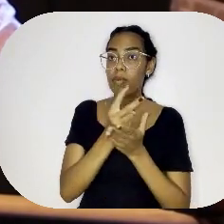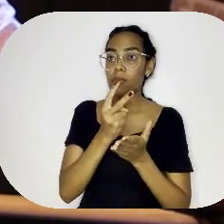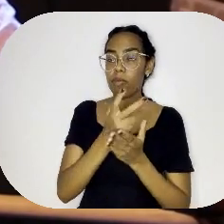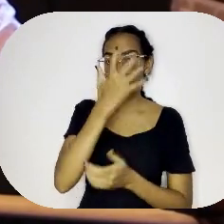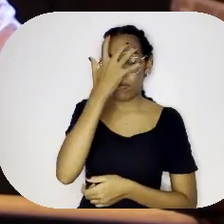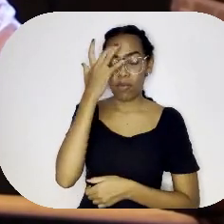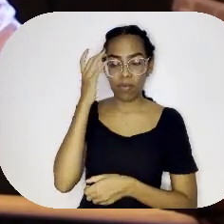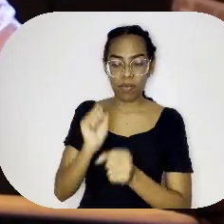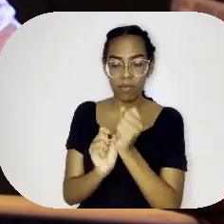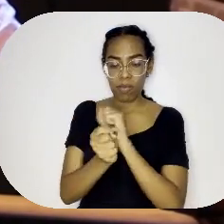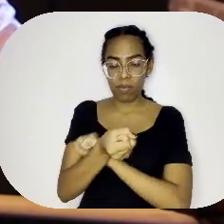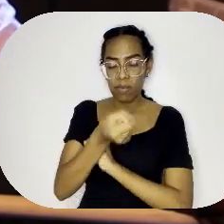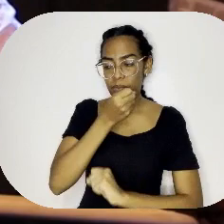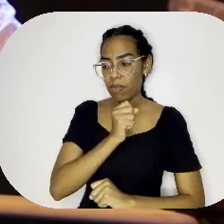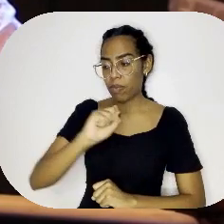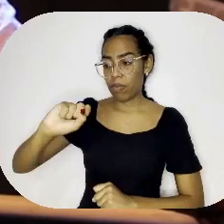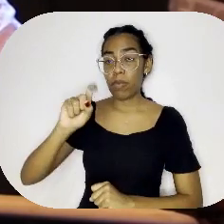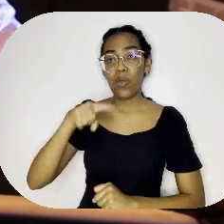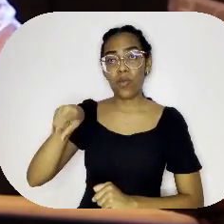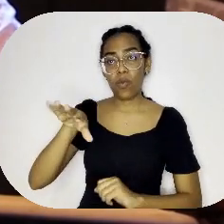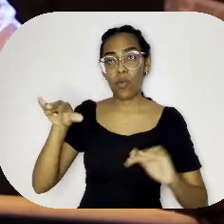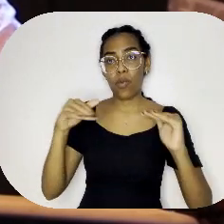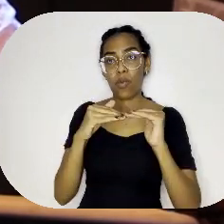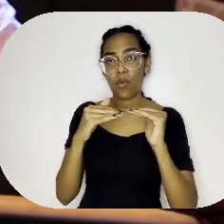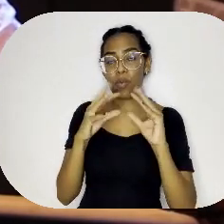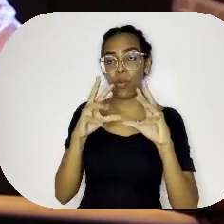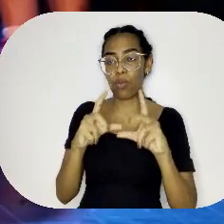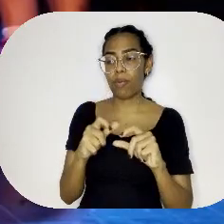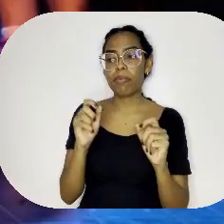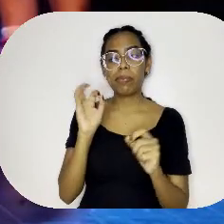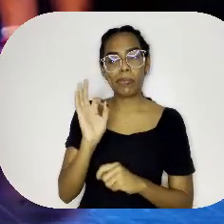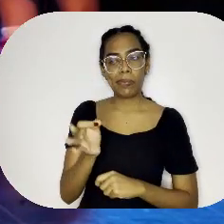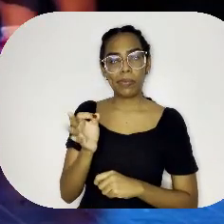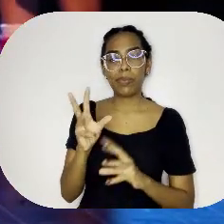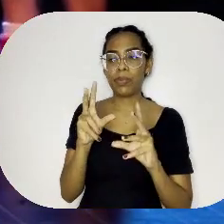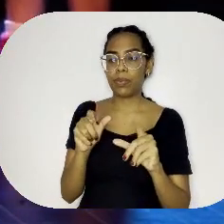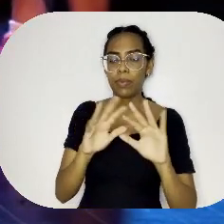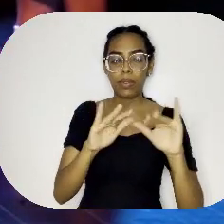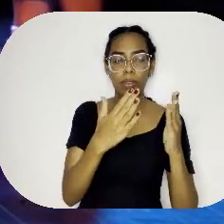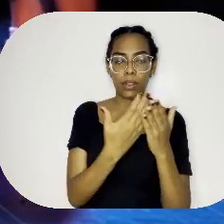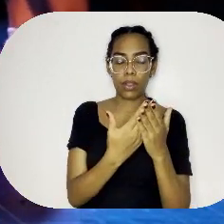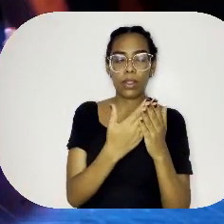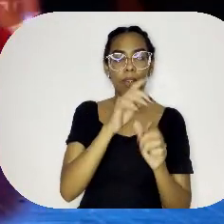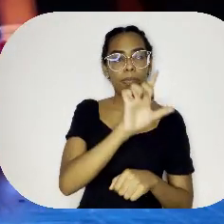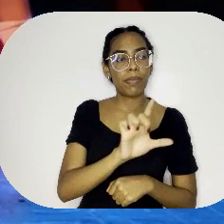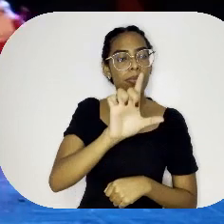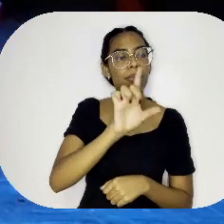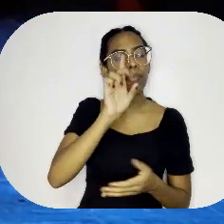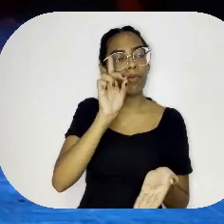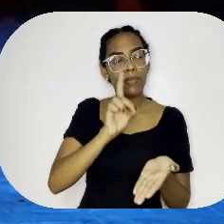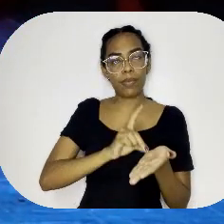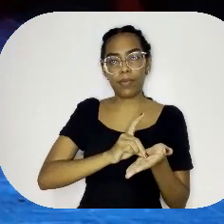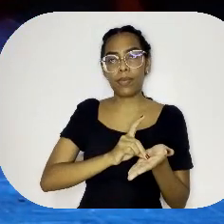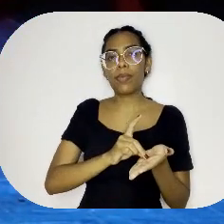da justiça do povo brasileiro quando ele defendia os escravizados em sua obra. Olha, eu acho que vocês têm razão, a gente tem